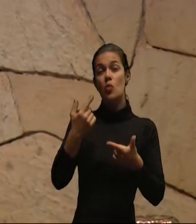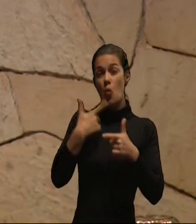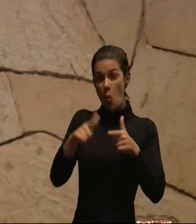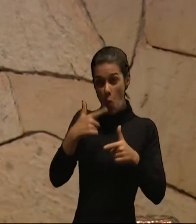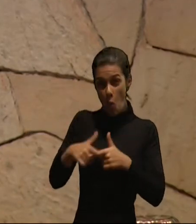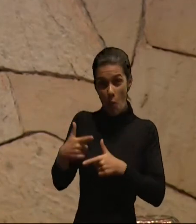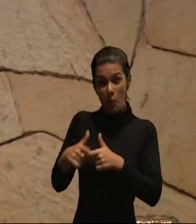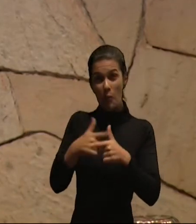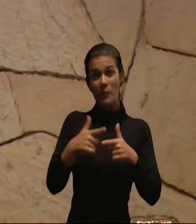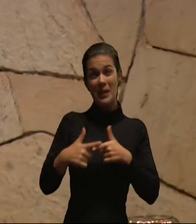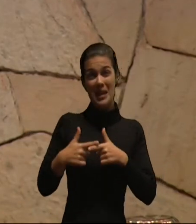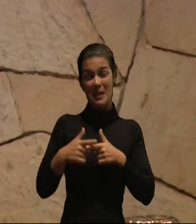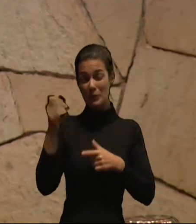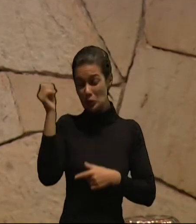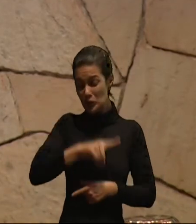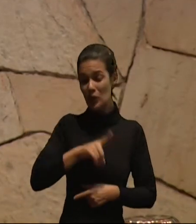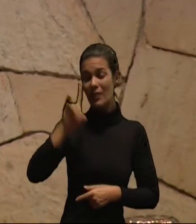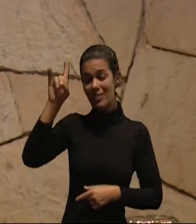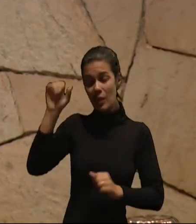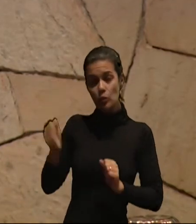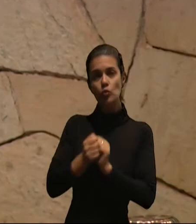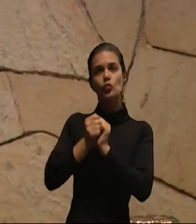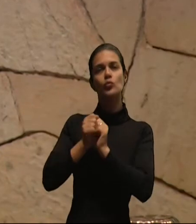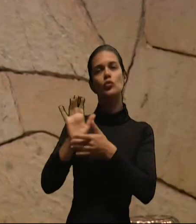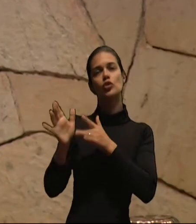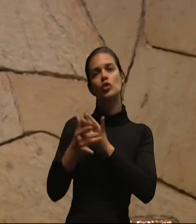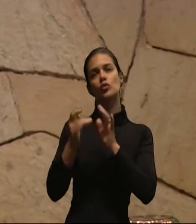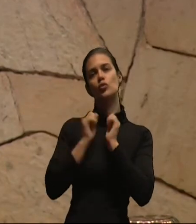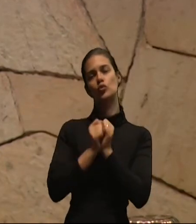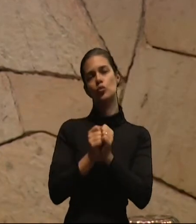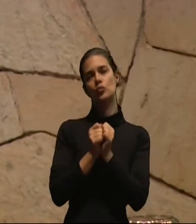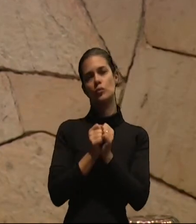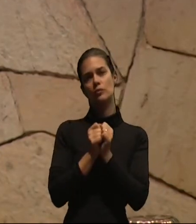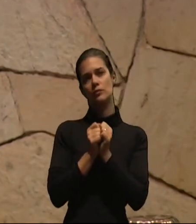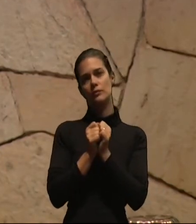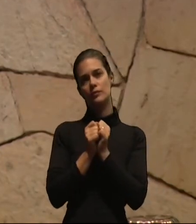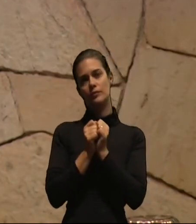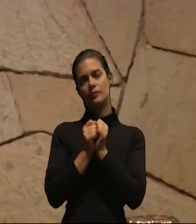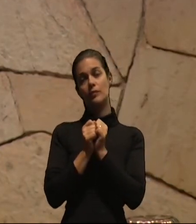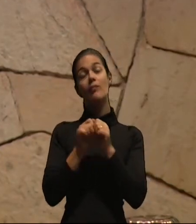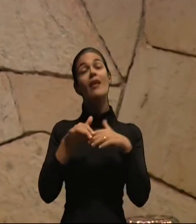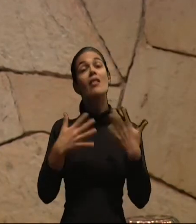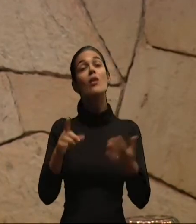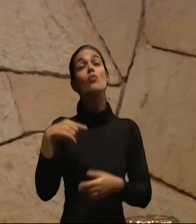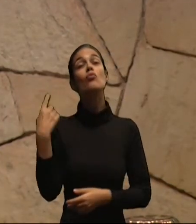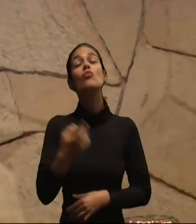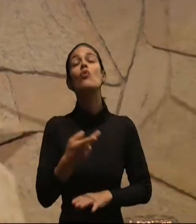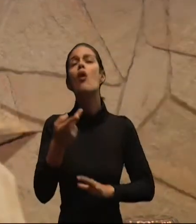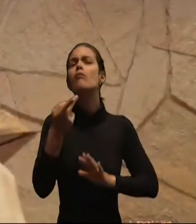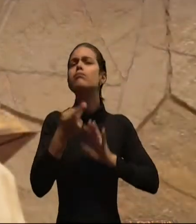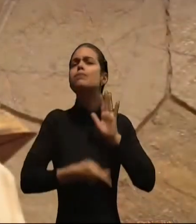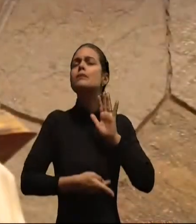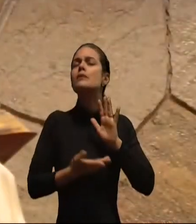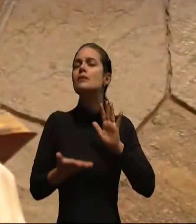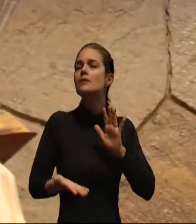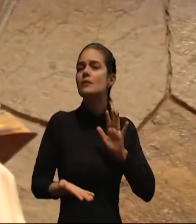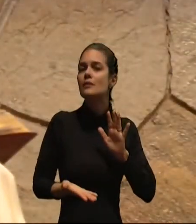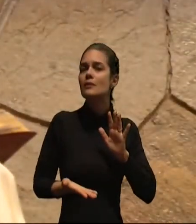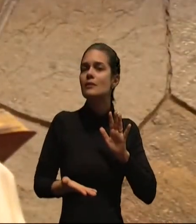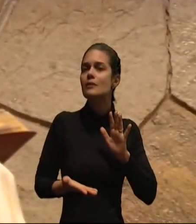estar conosco. Então, meu irmão, minha irmã, os nossos planos só poderão